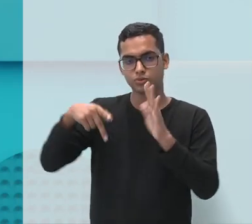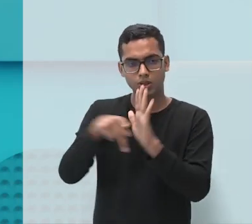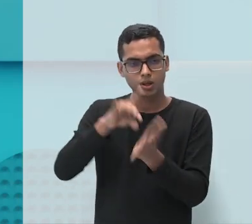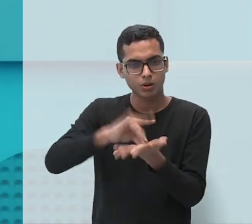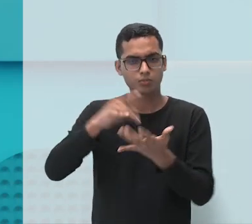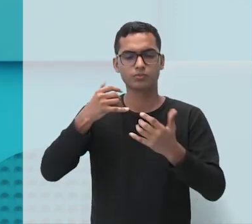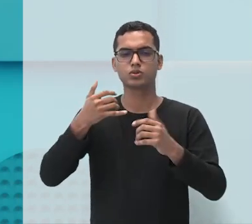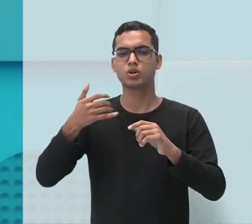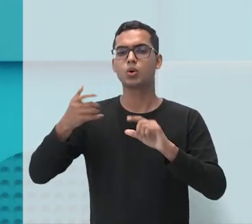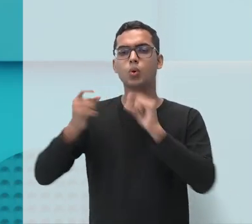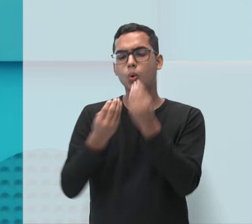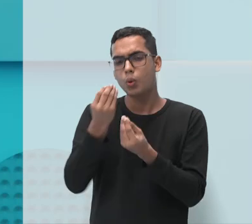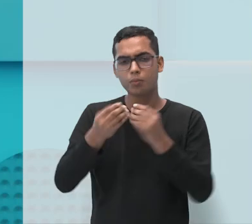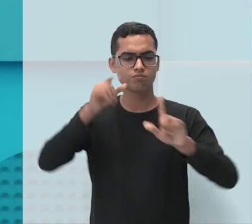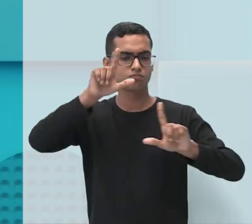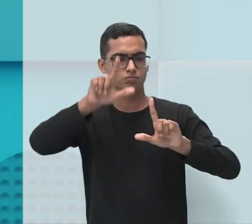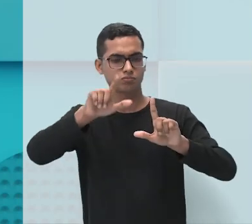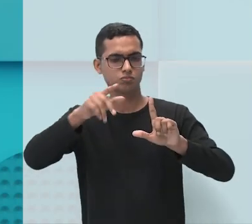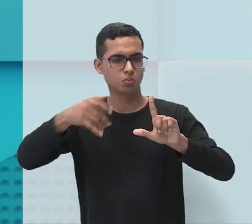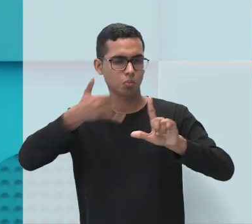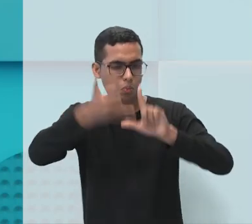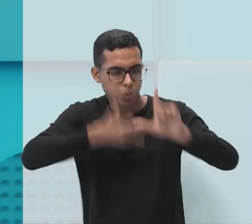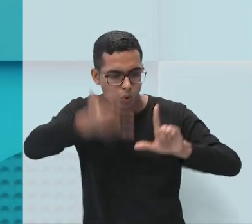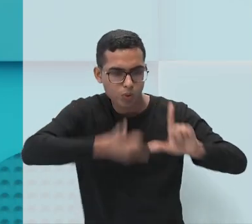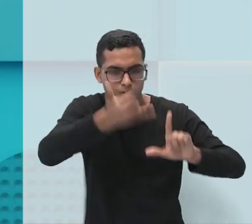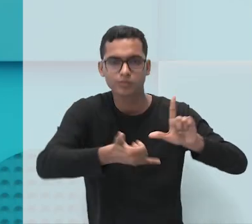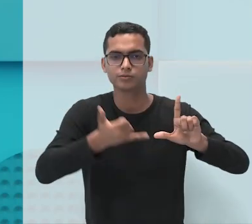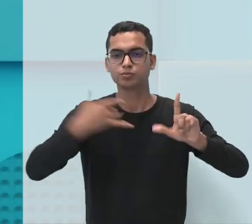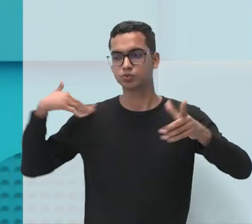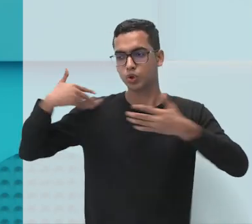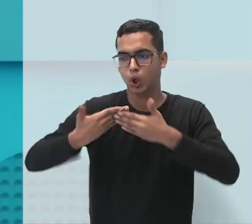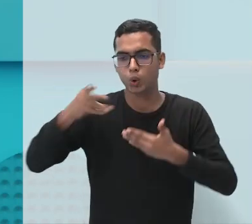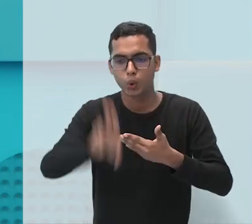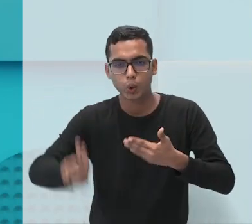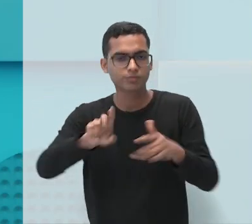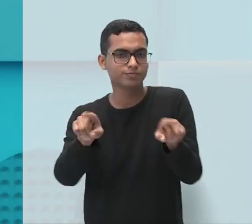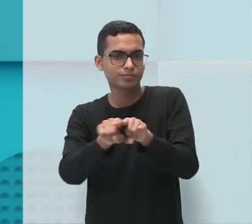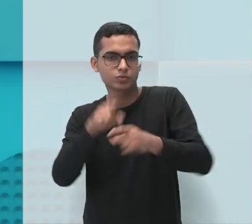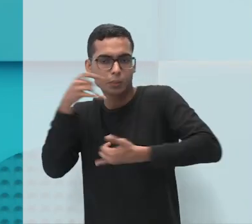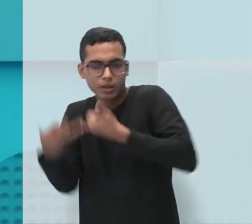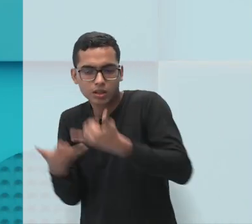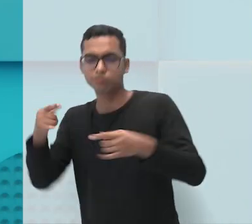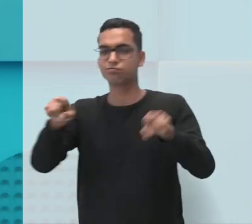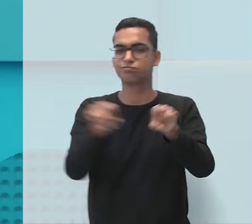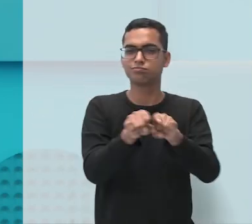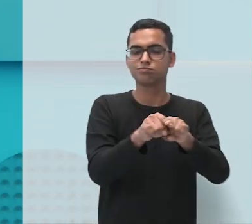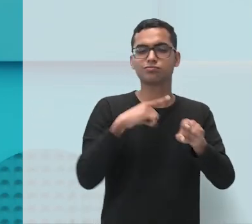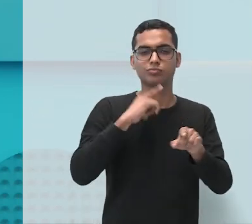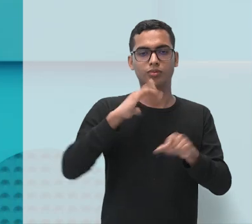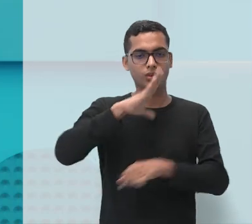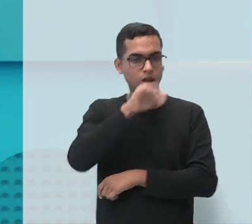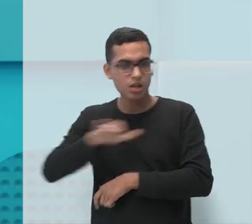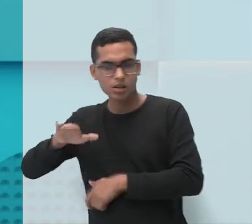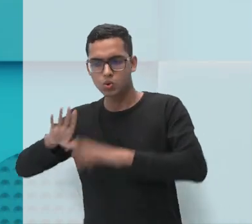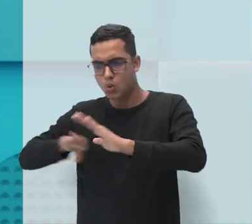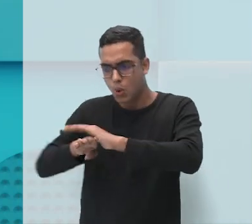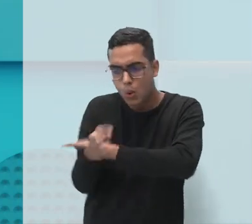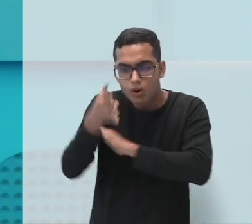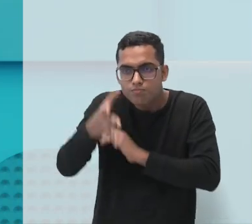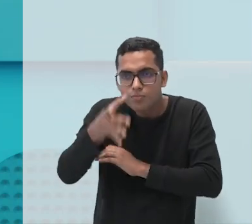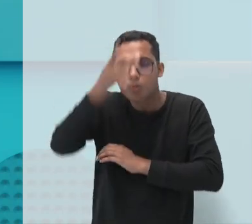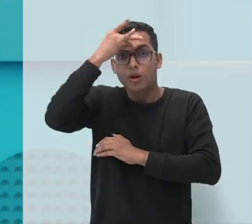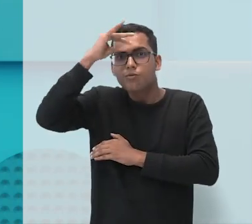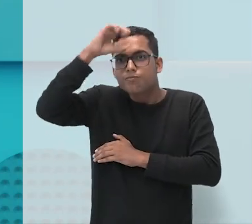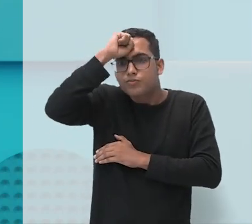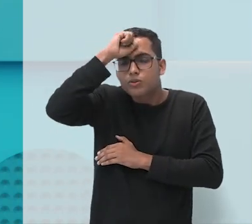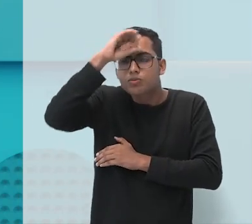até hoje isso é muito utilizado, porque através dos jogos, das brincadeiras, as crianças costumam o quê?